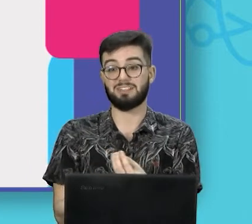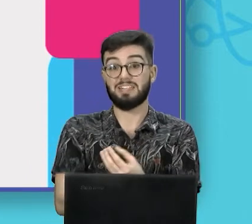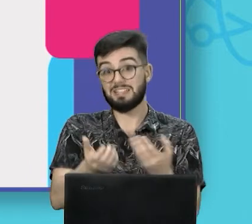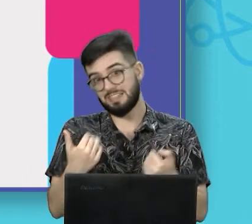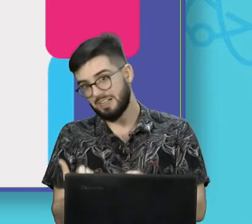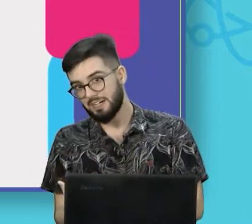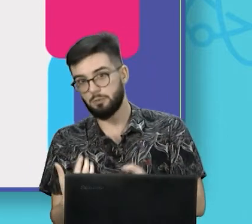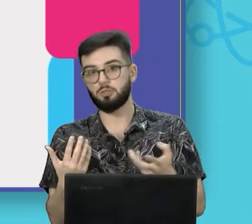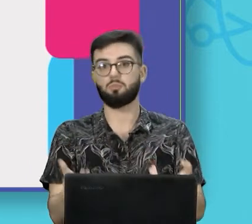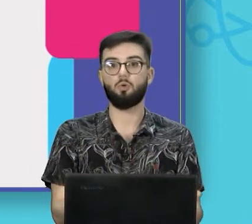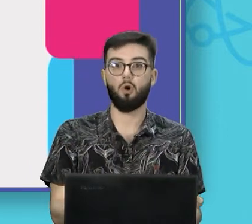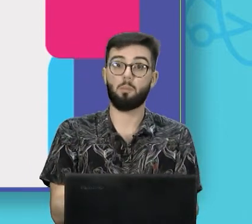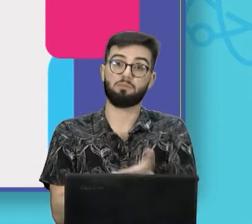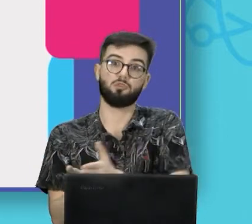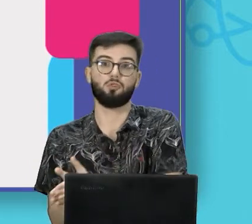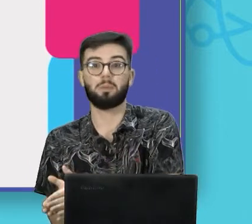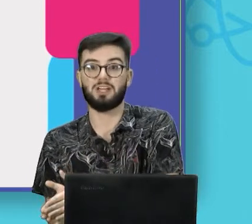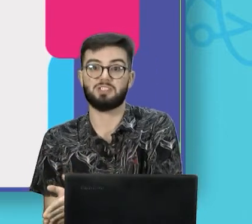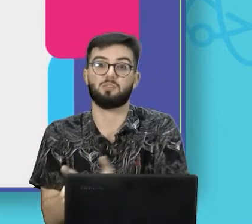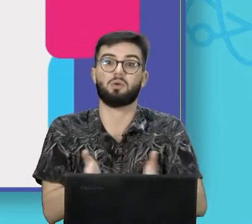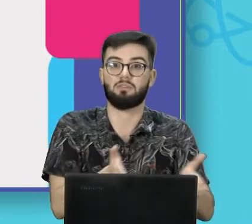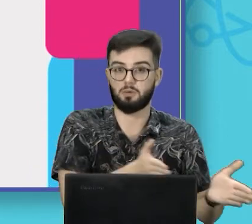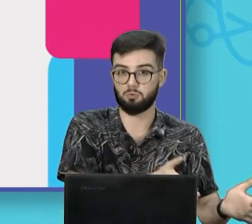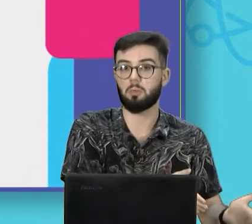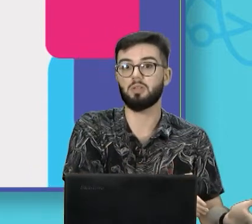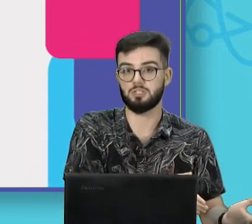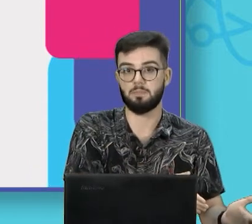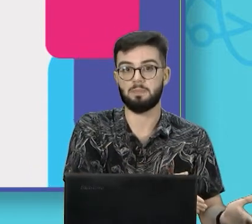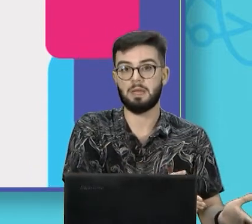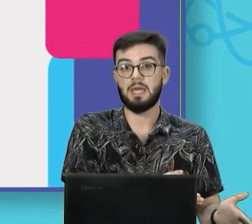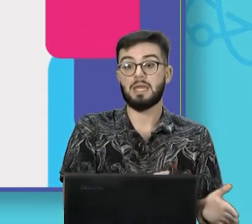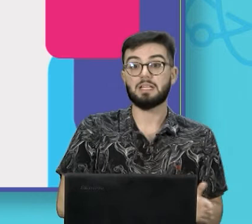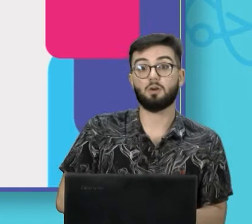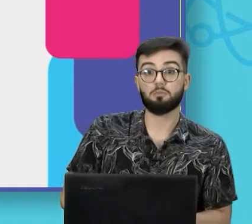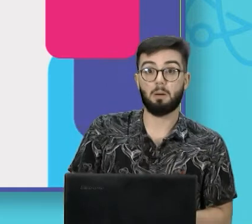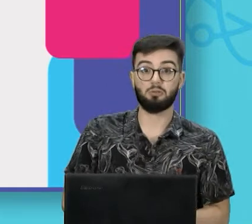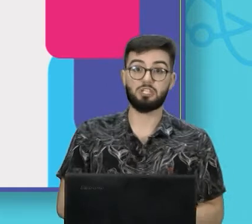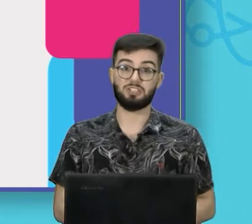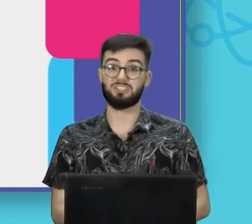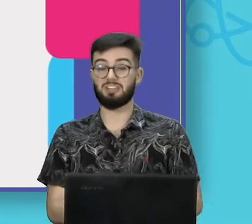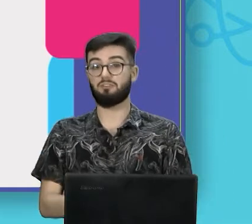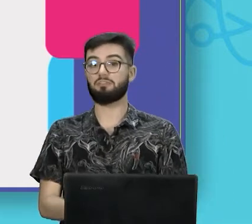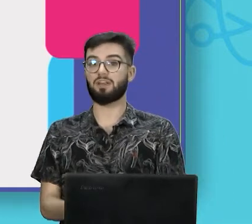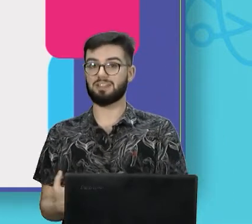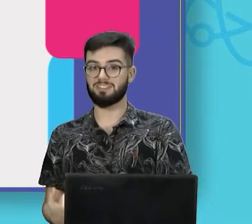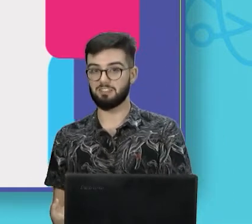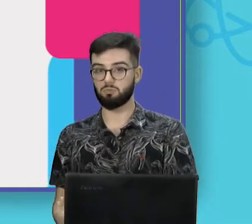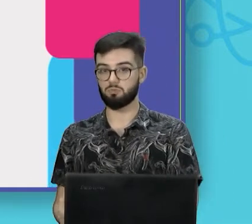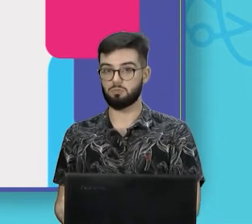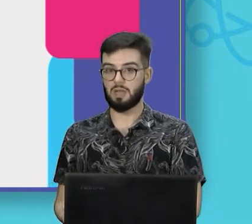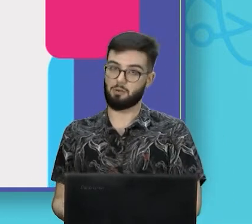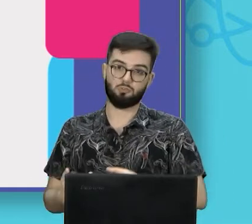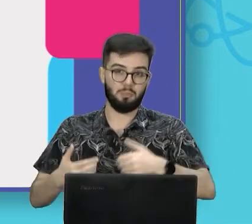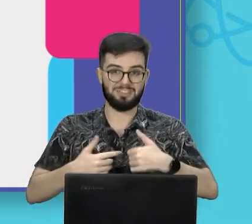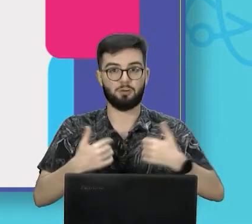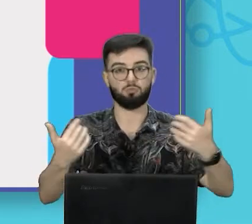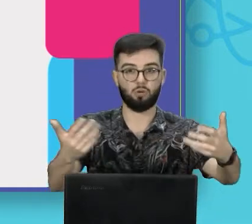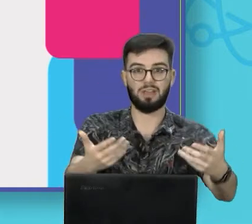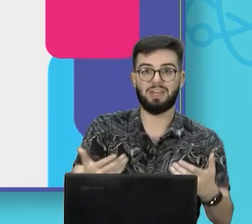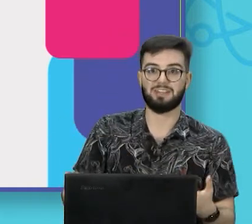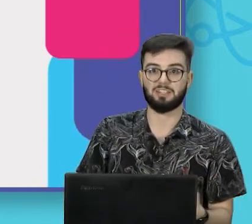a eleição com Vargas e que tinha ganho e tomou um golpe o Júlio Prestes um café que eu tô Paulista e as listas estavam enfraquecidos